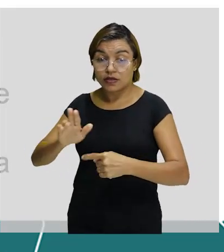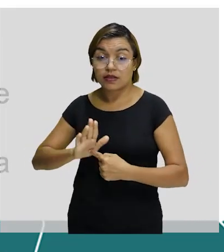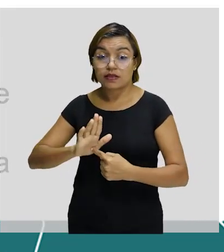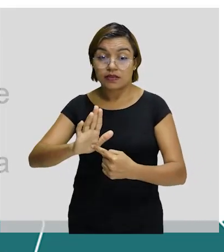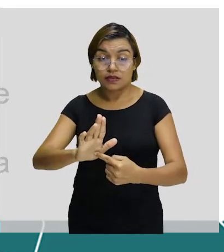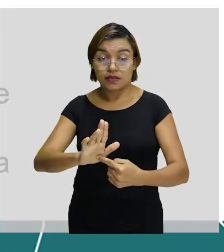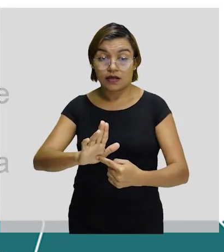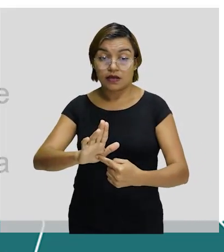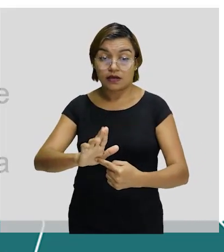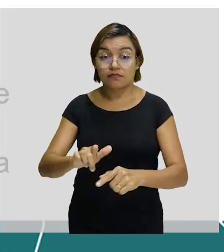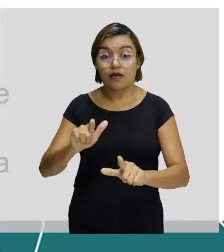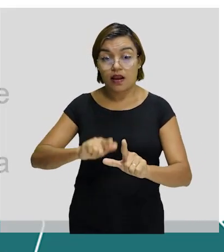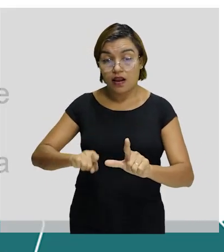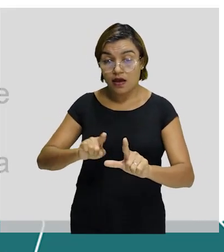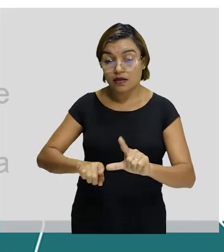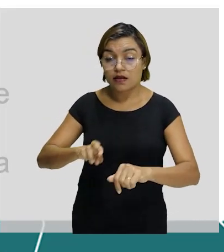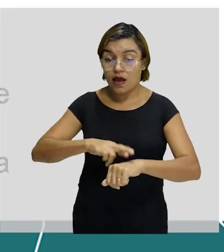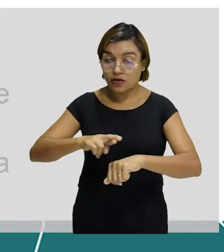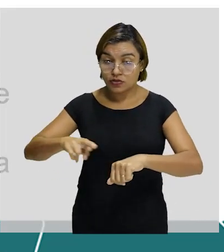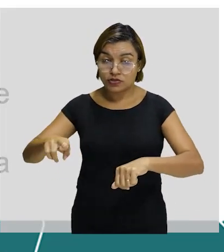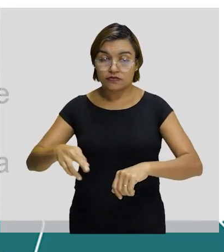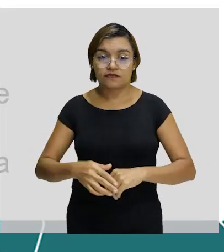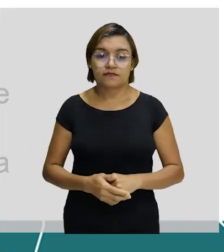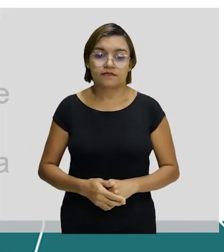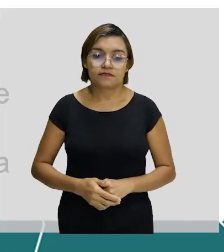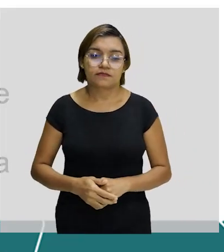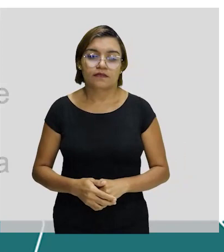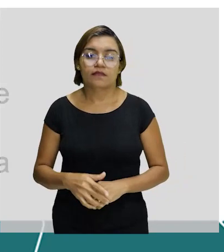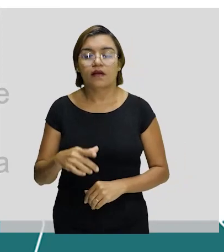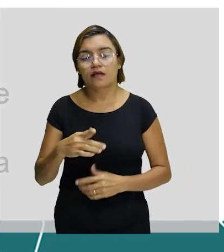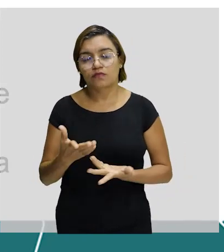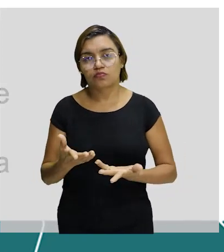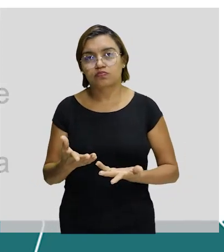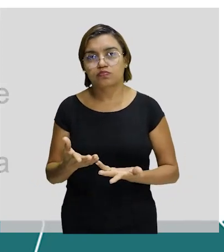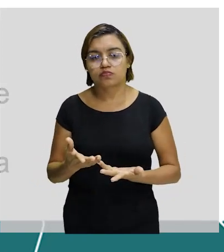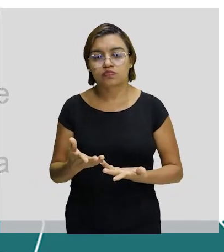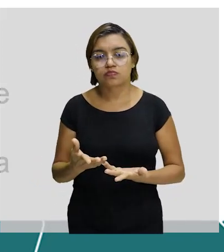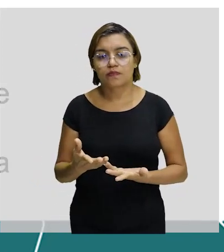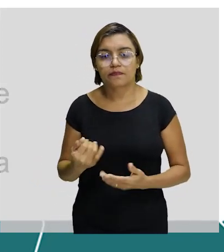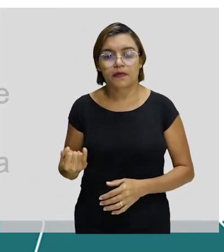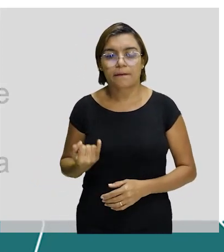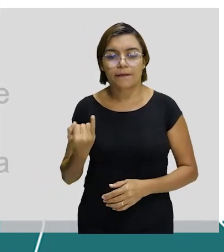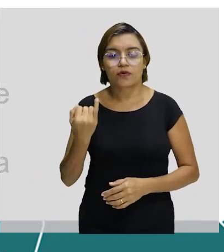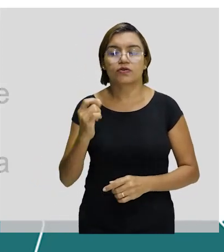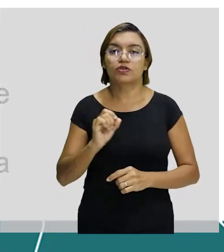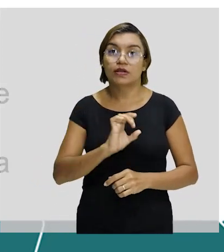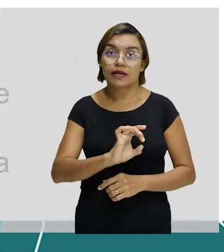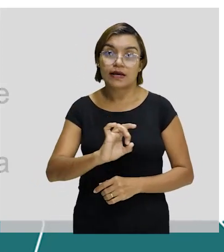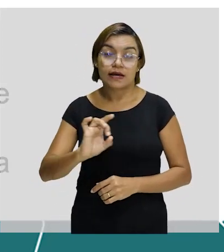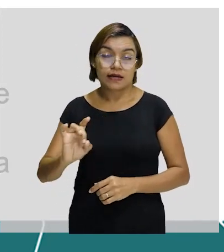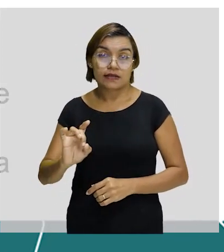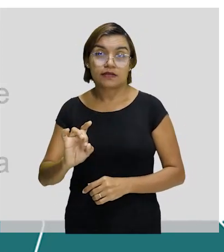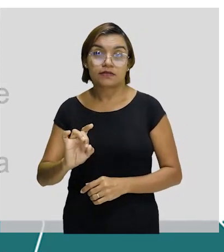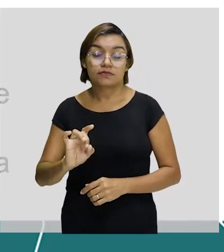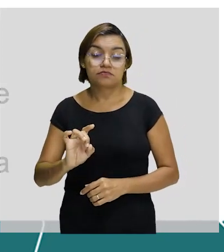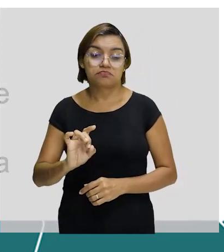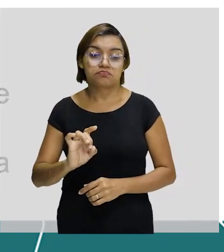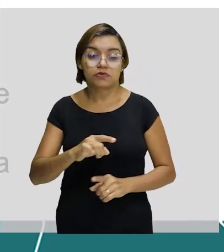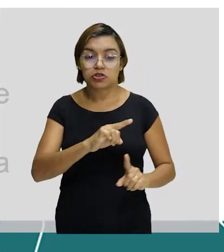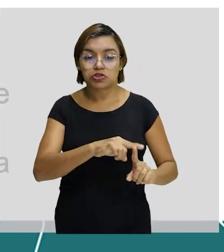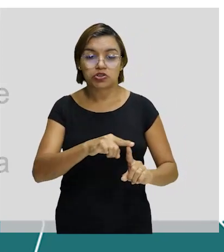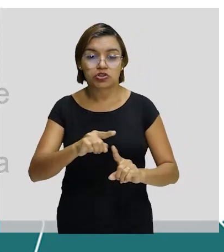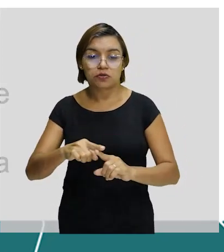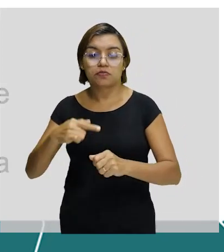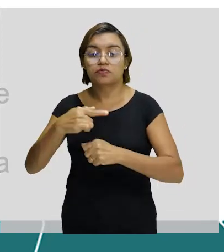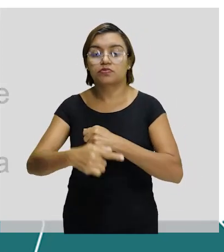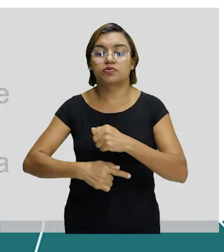constante radioativa. Então, é um caso, é uma peculiaridade para cada tipo de átomo. Cada tipo de